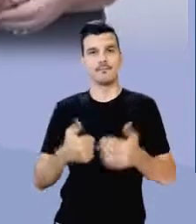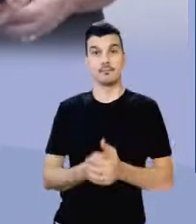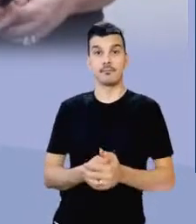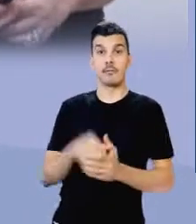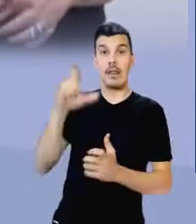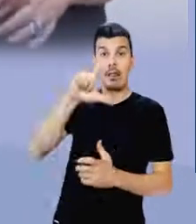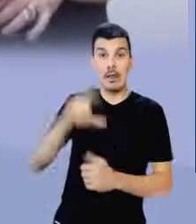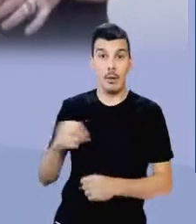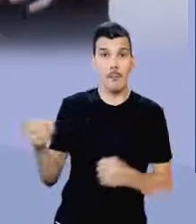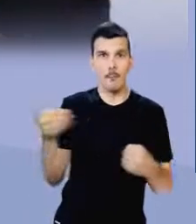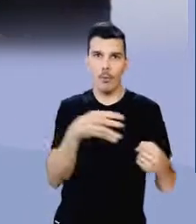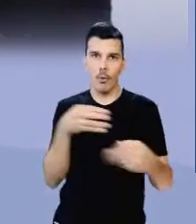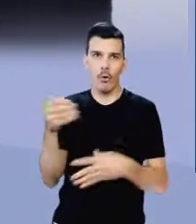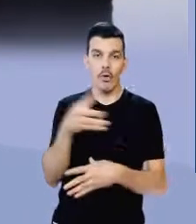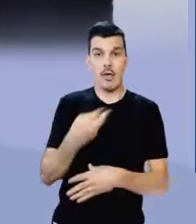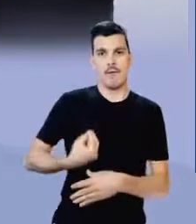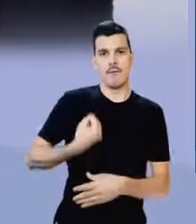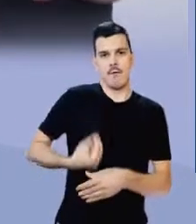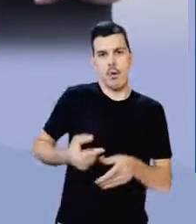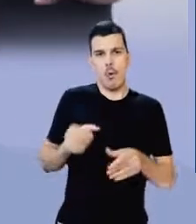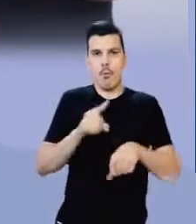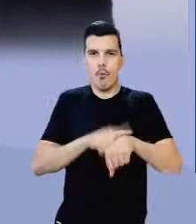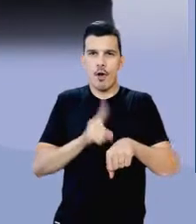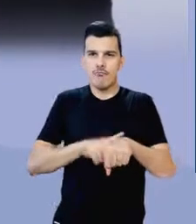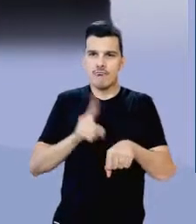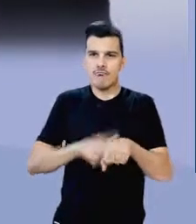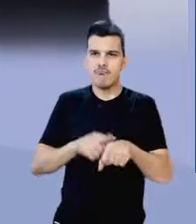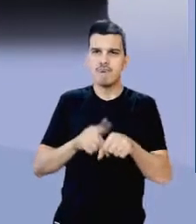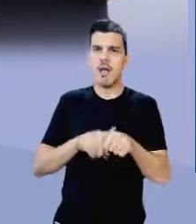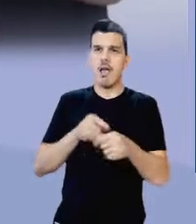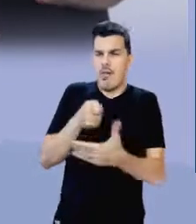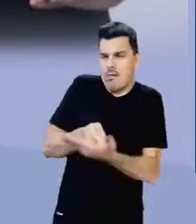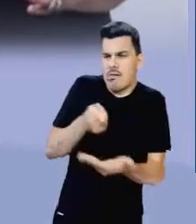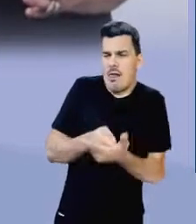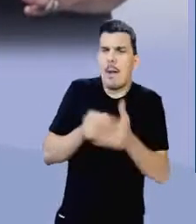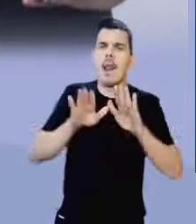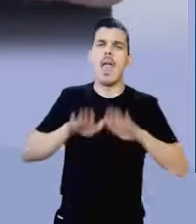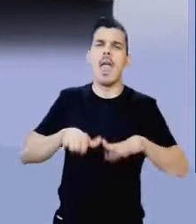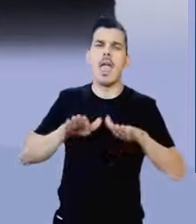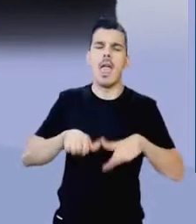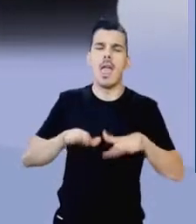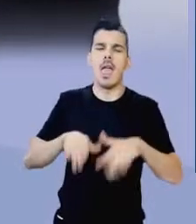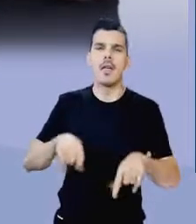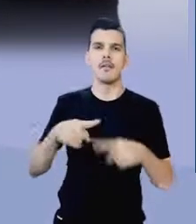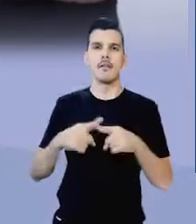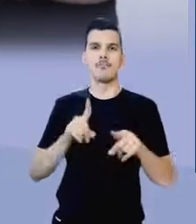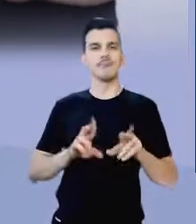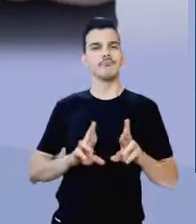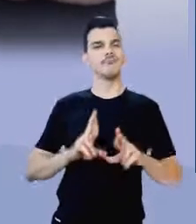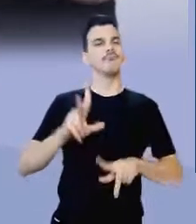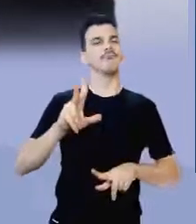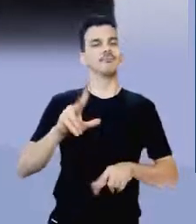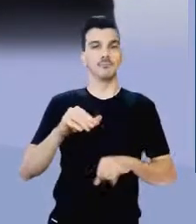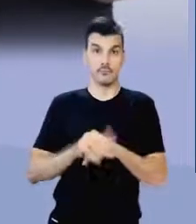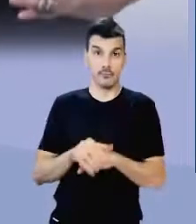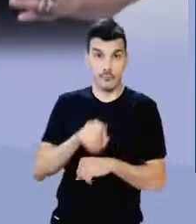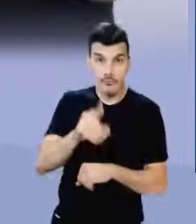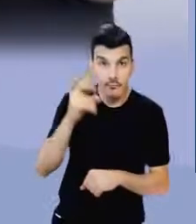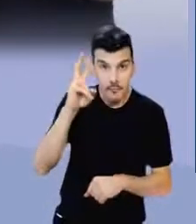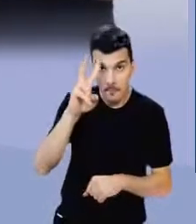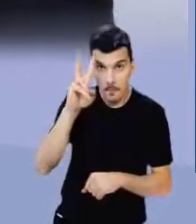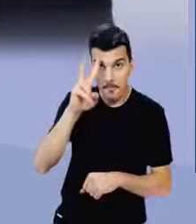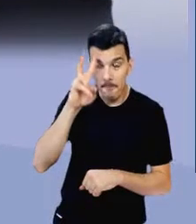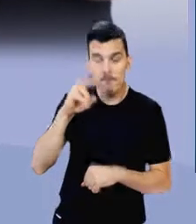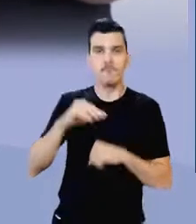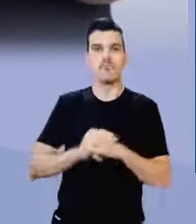literatura moderna, ela vive uma fase madura, uma fase menos radical, menos irreverente. Você se